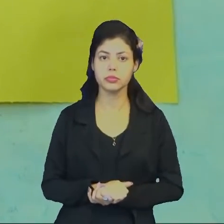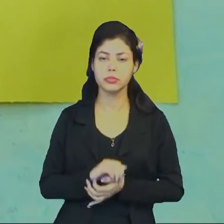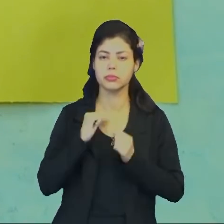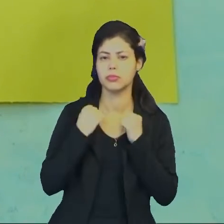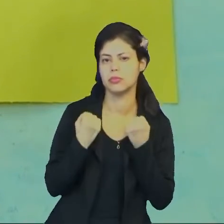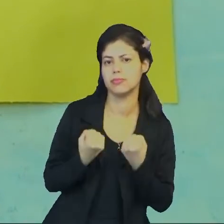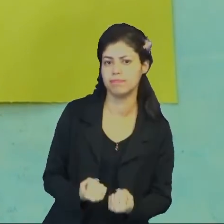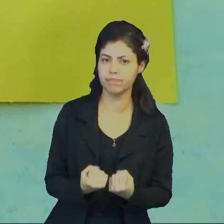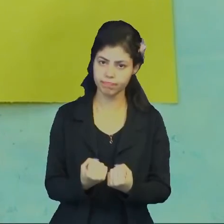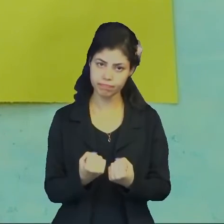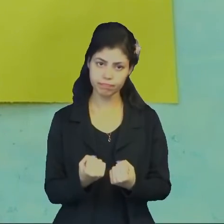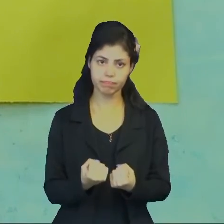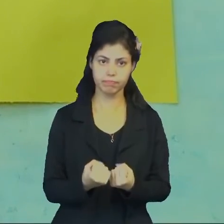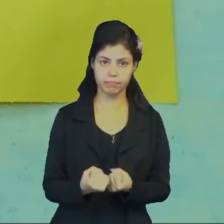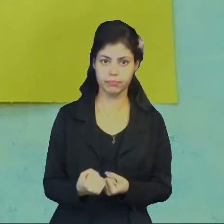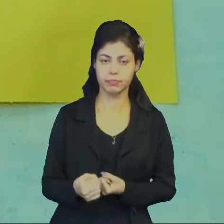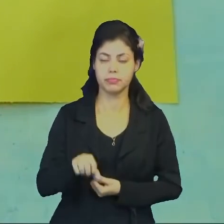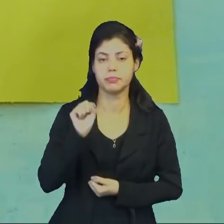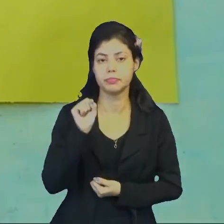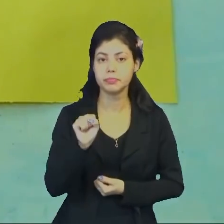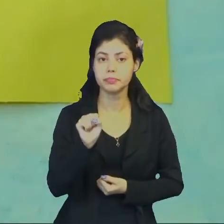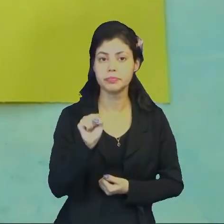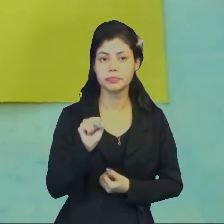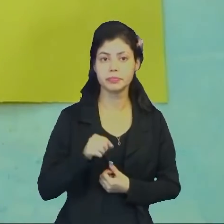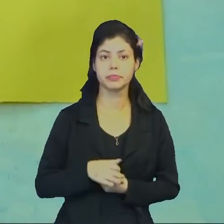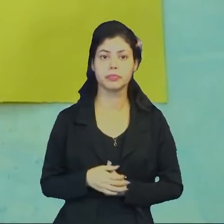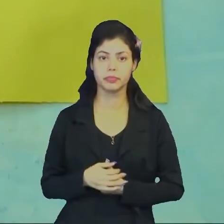Pesado, pesar. Olha o som de Z, né?